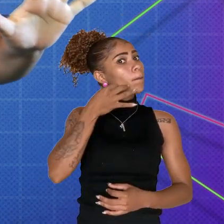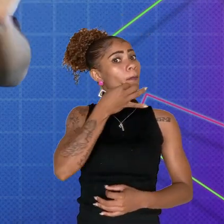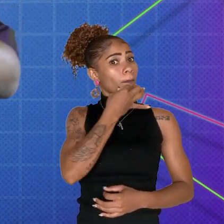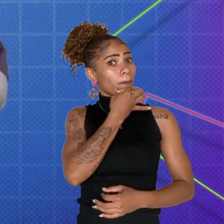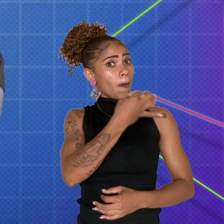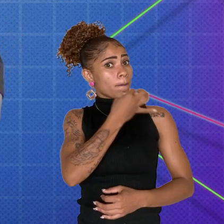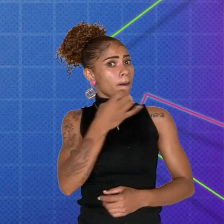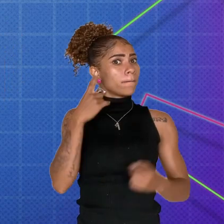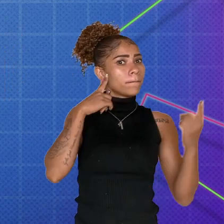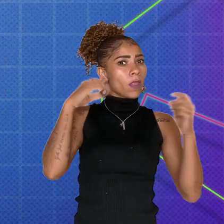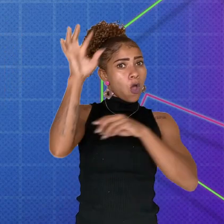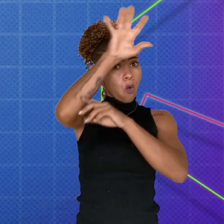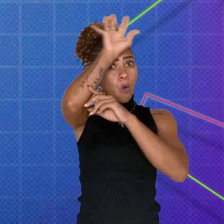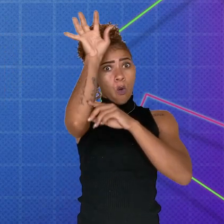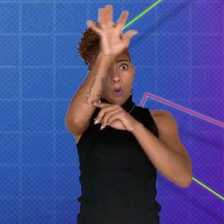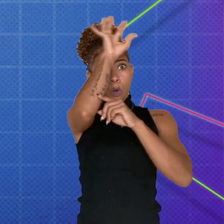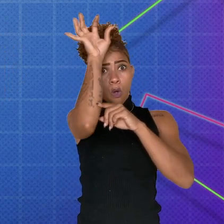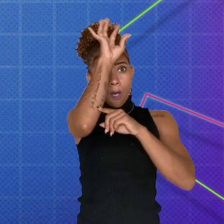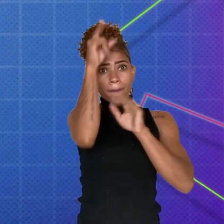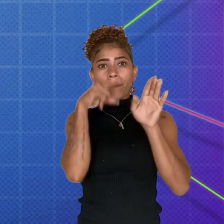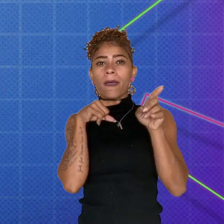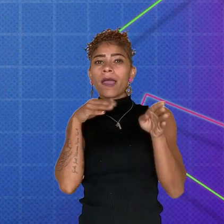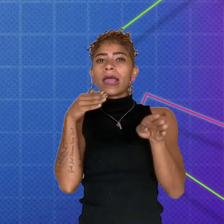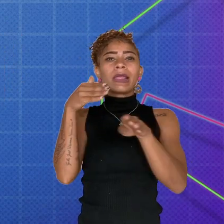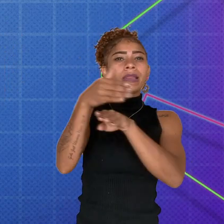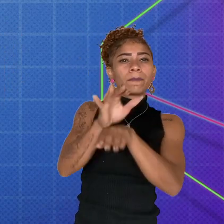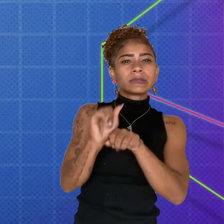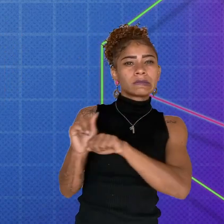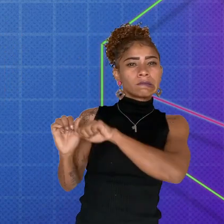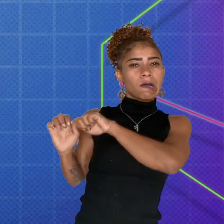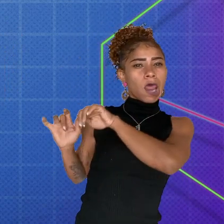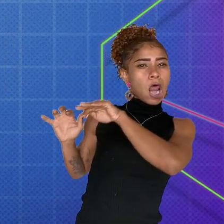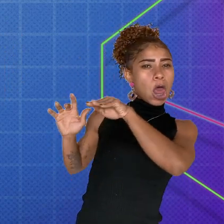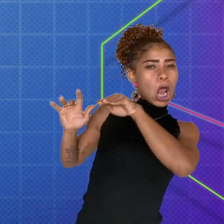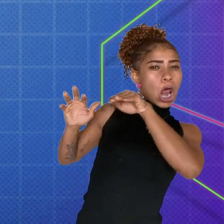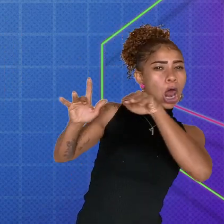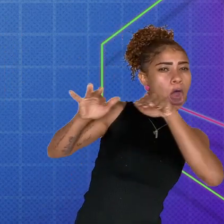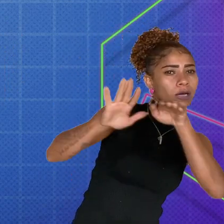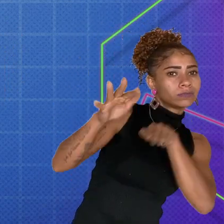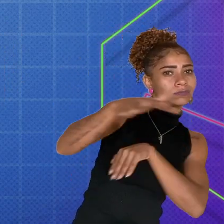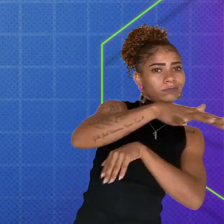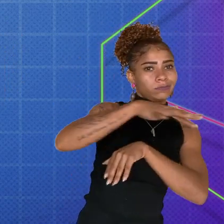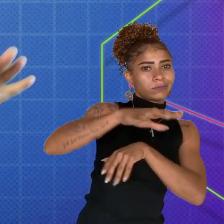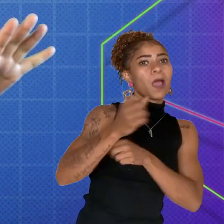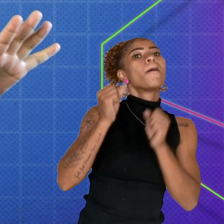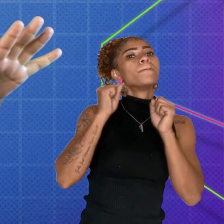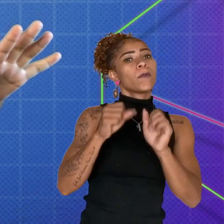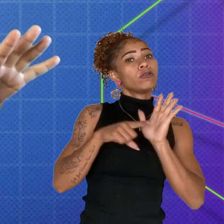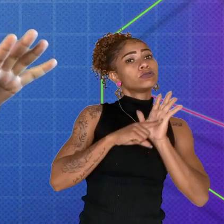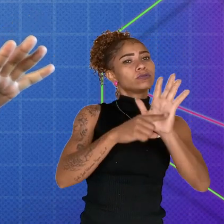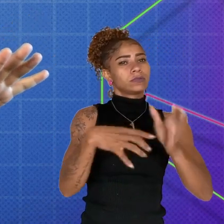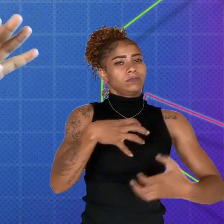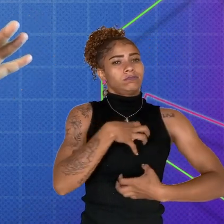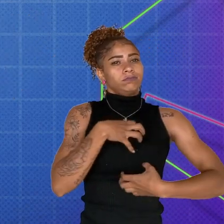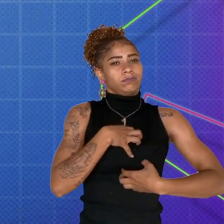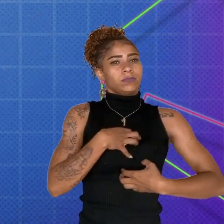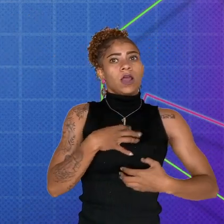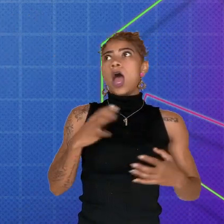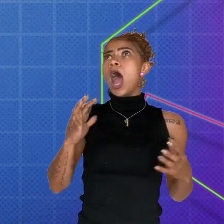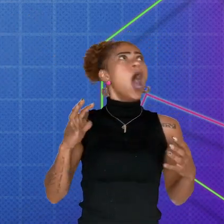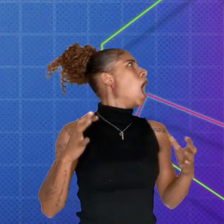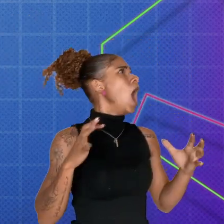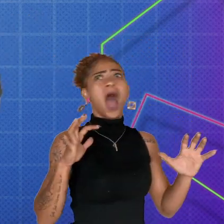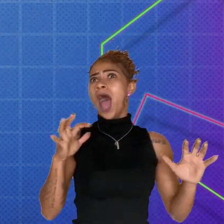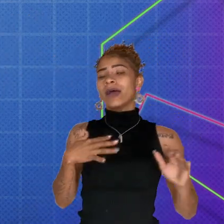sirenes. Barulhos de sirenes podem ser usados para indicar uma invasão de zumbis em uma área específica. Isso pode ajudar a criar uma sensação de